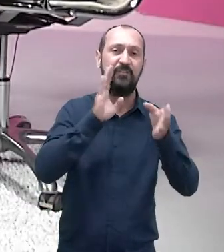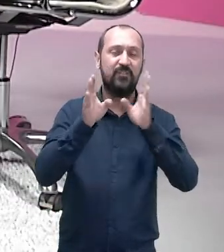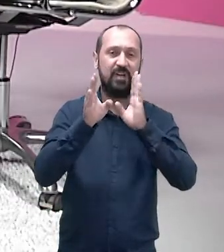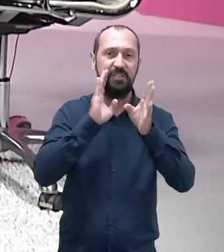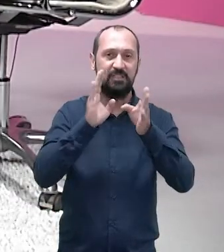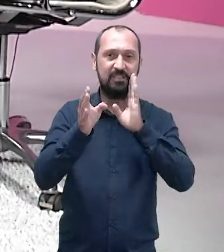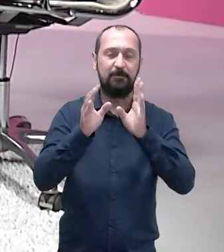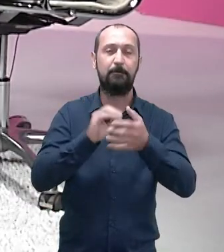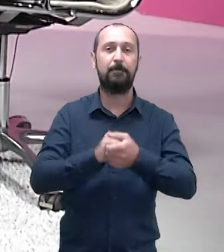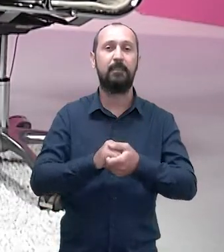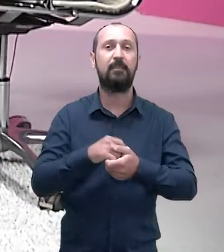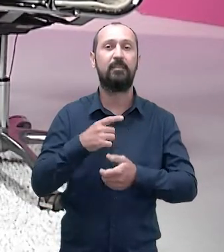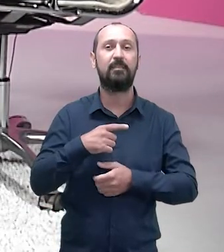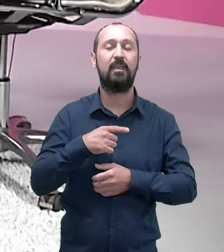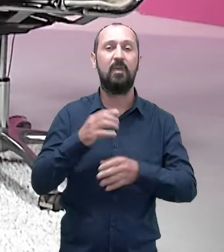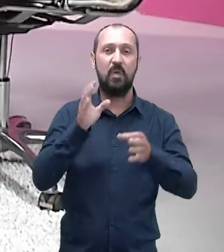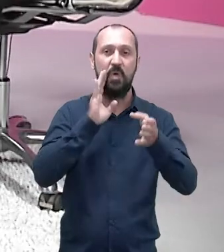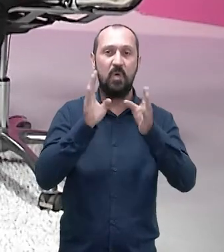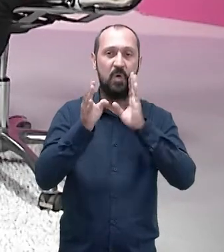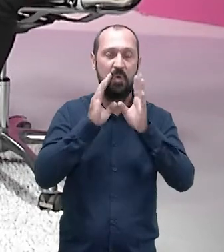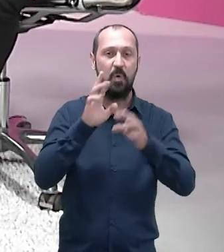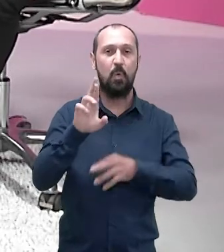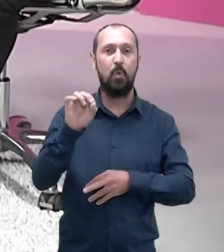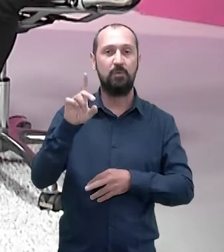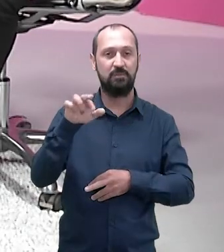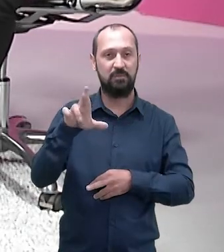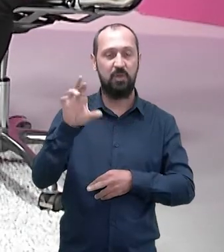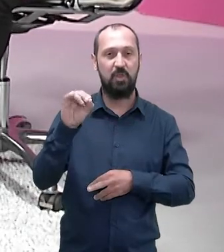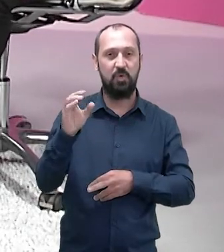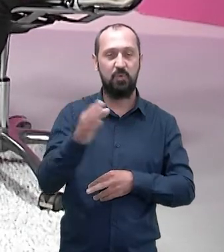Instagram, Facebook? Eu tenho o Facebook, que é